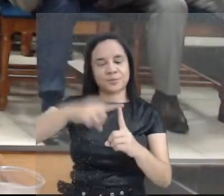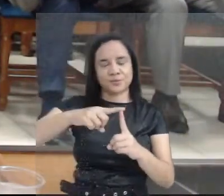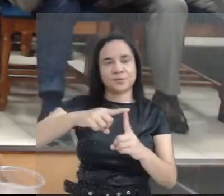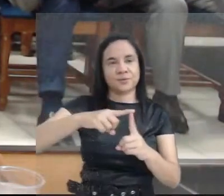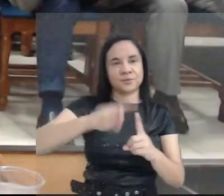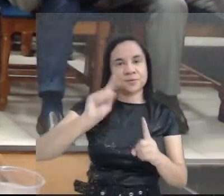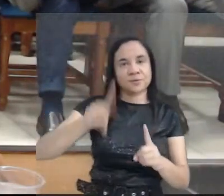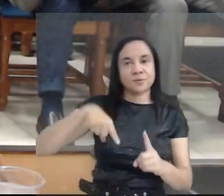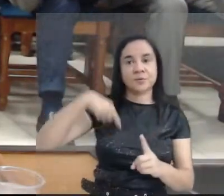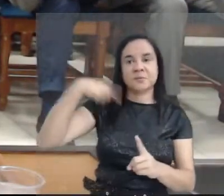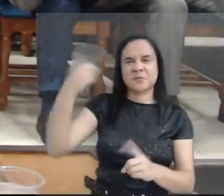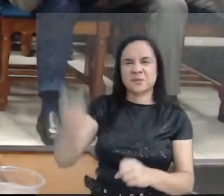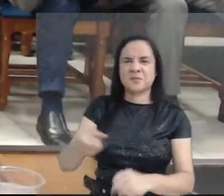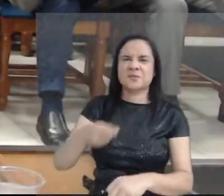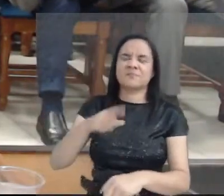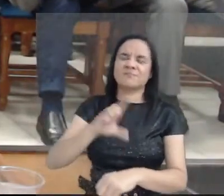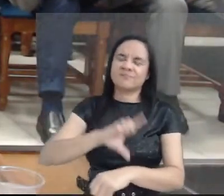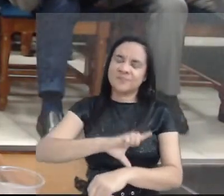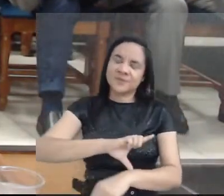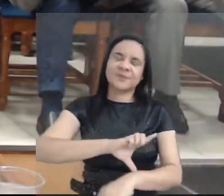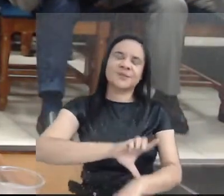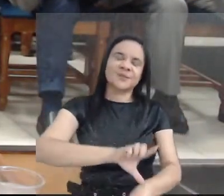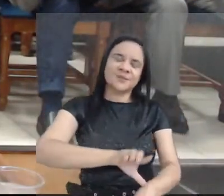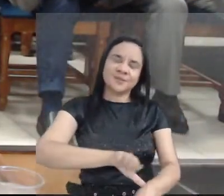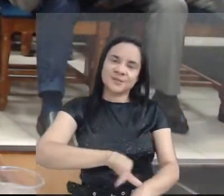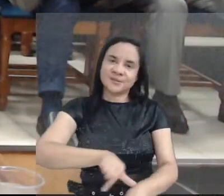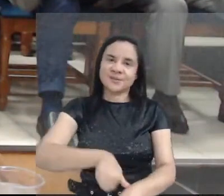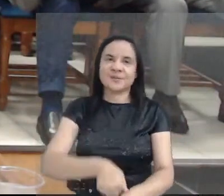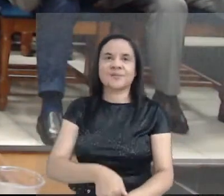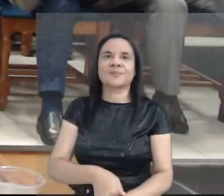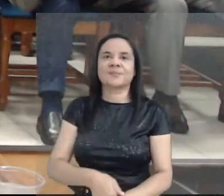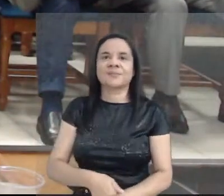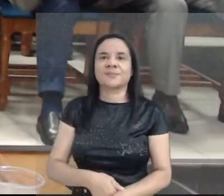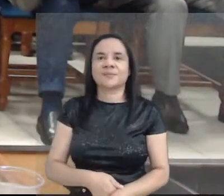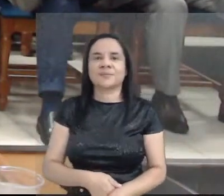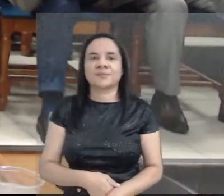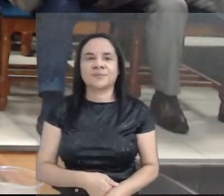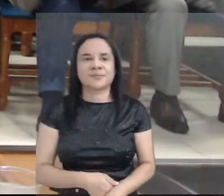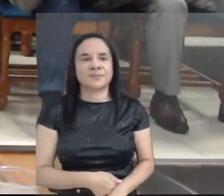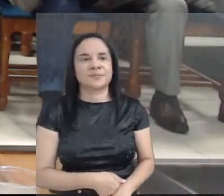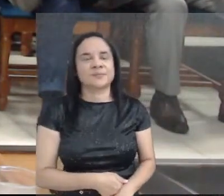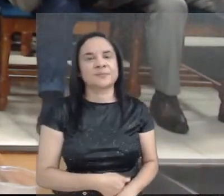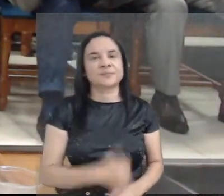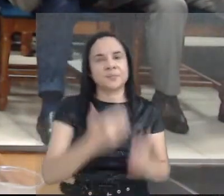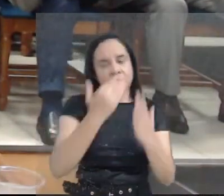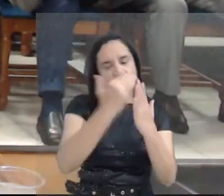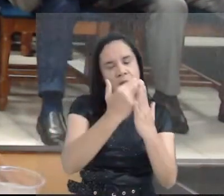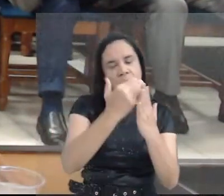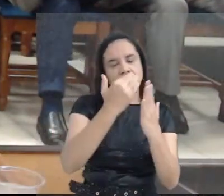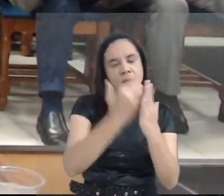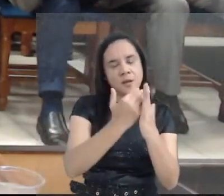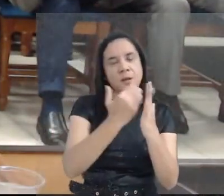Depois desse tempo todinho, com uma restrição sem limite,